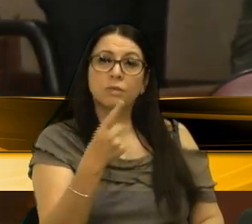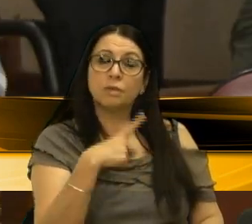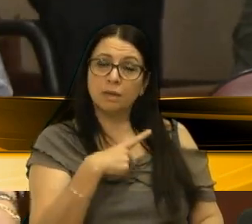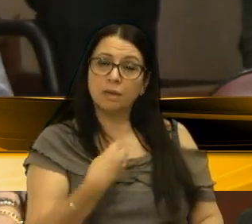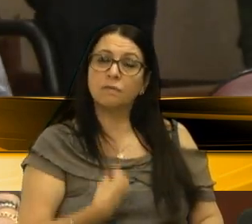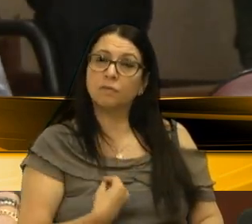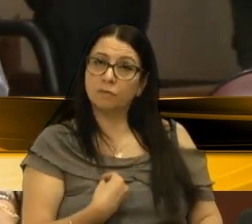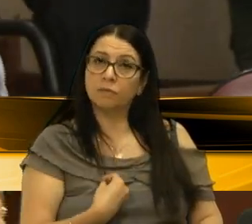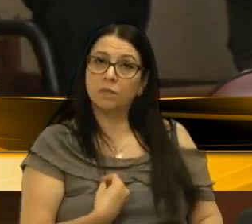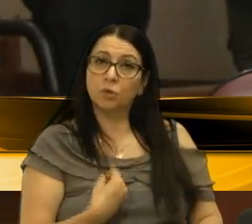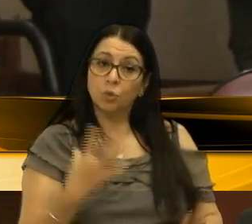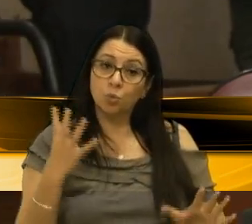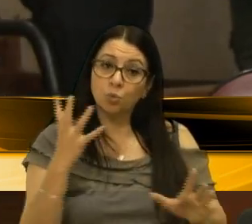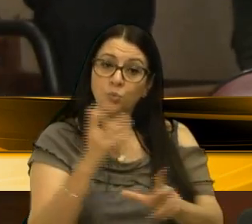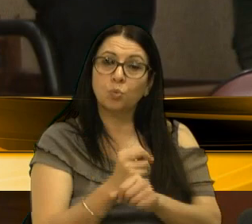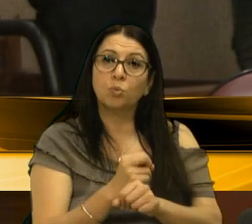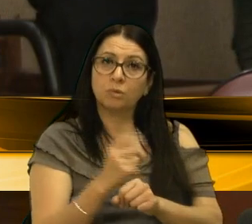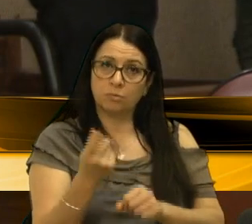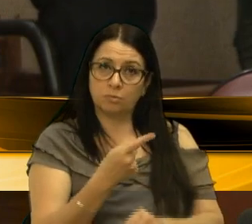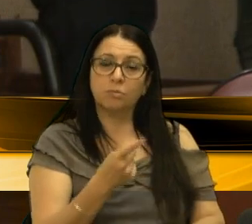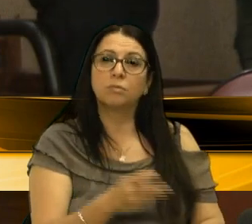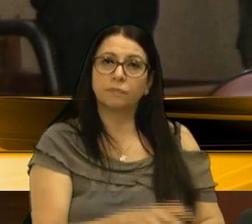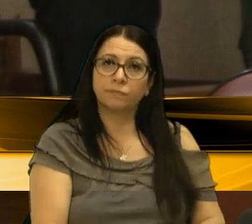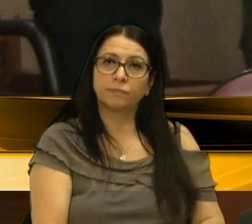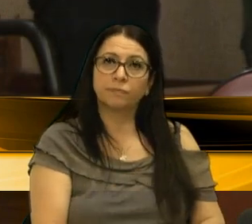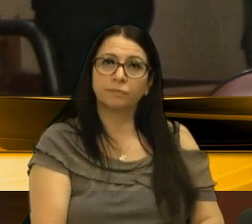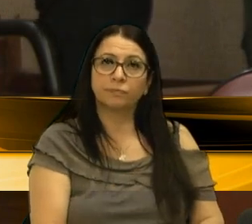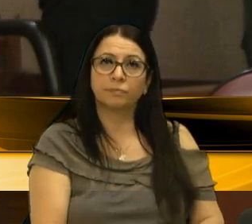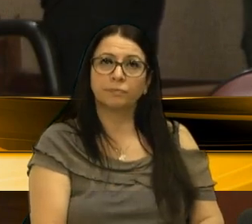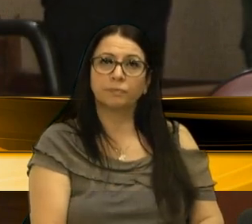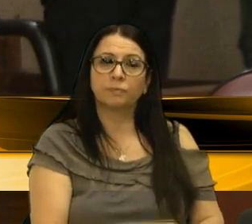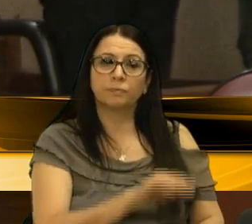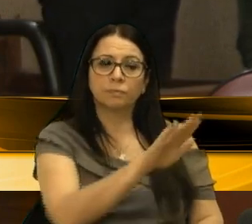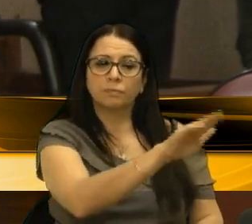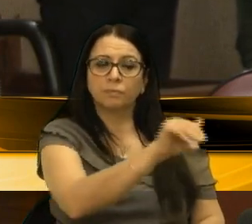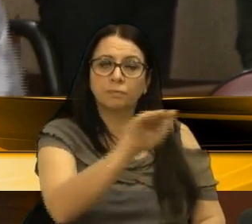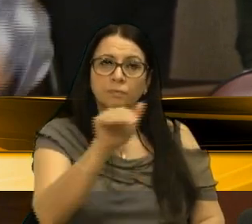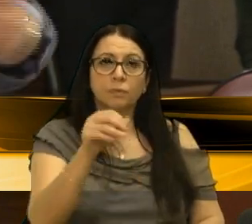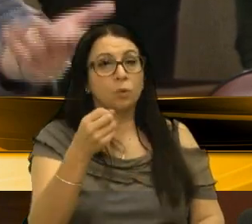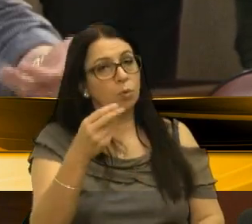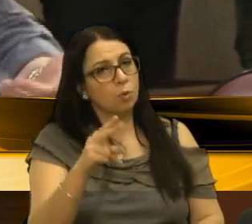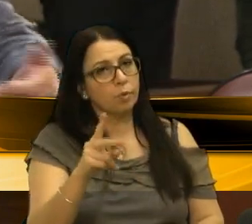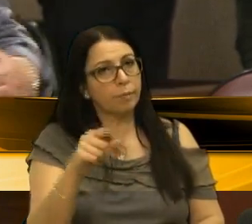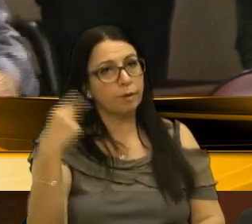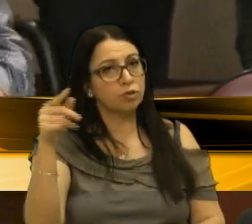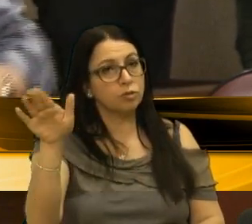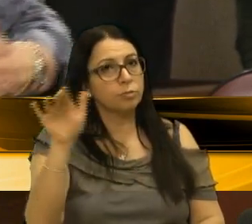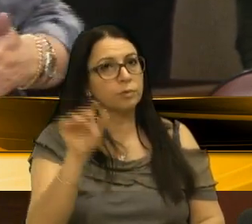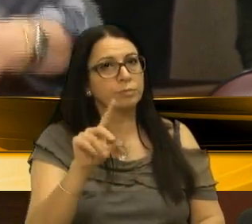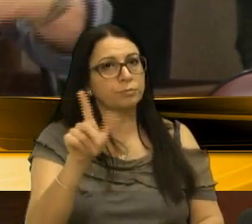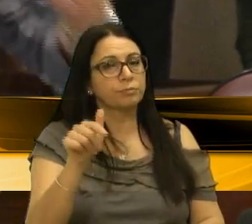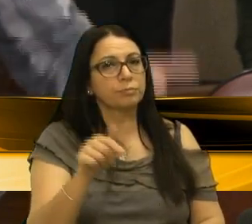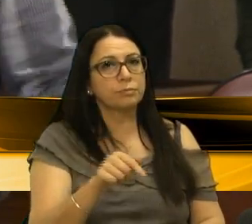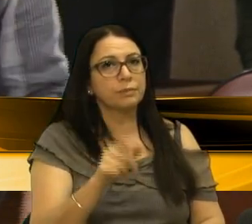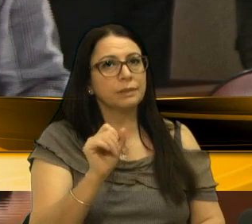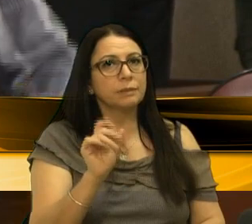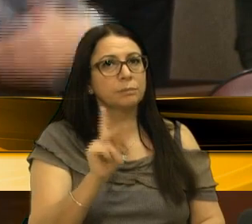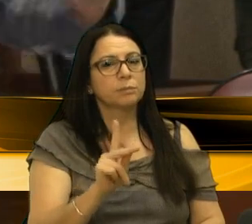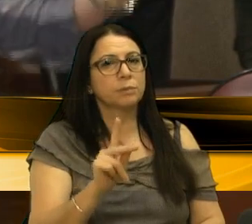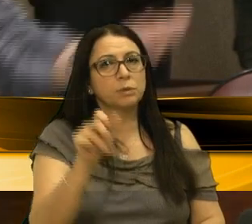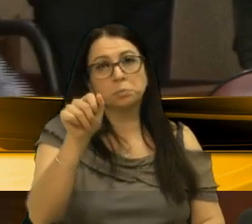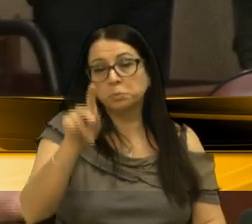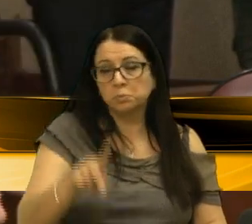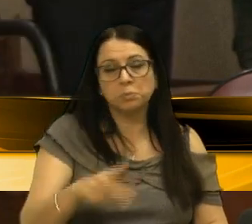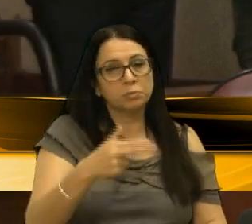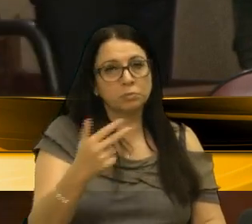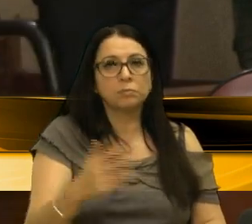existem na totalidade, tá? Que estão lá nomeados. Ou para serem nomeados, no caso, se alguém se aposentou,